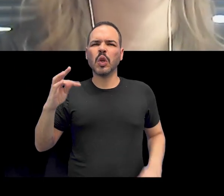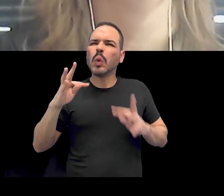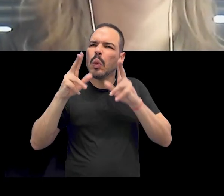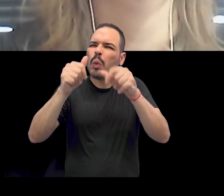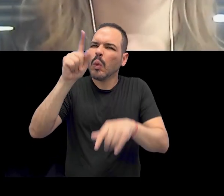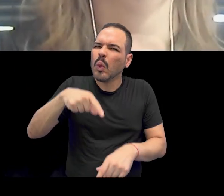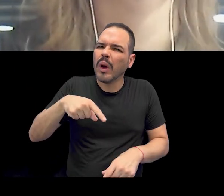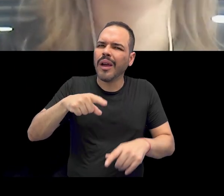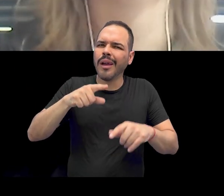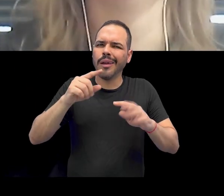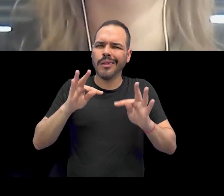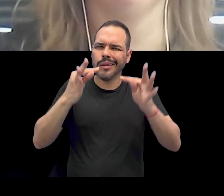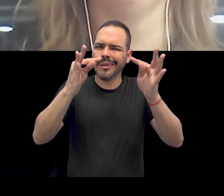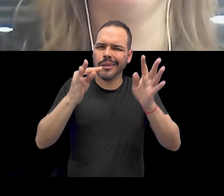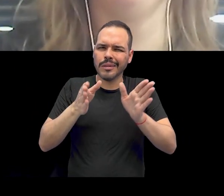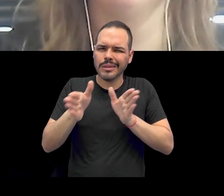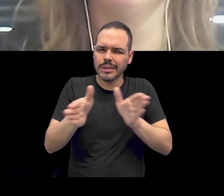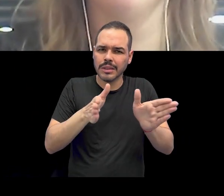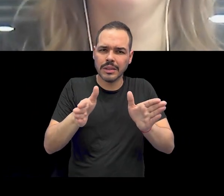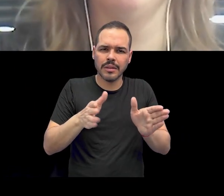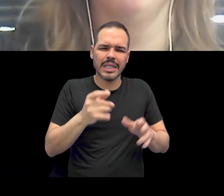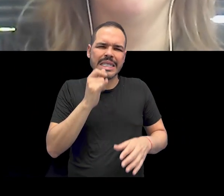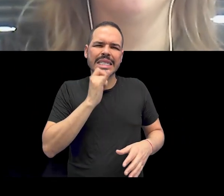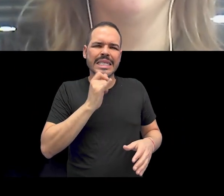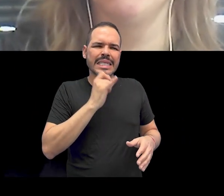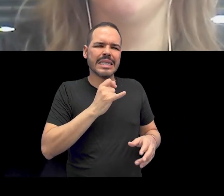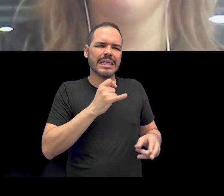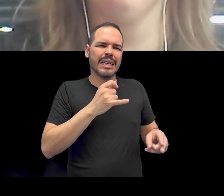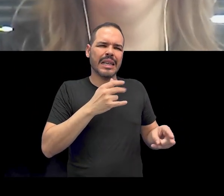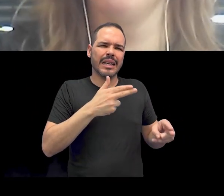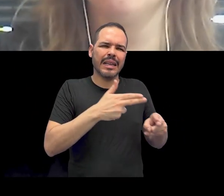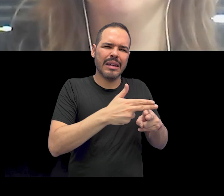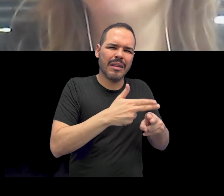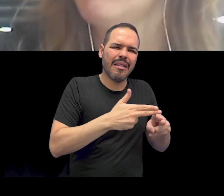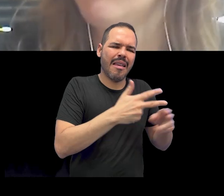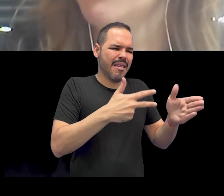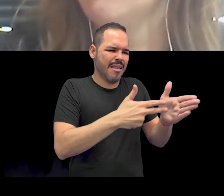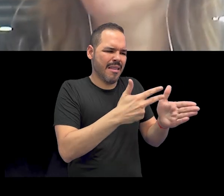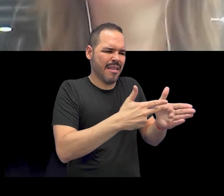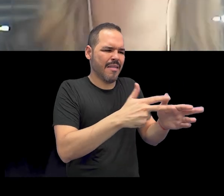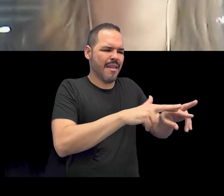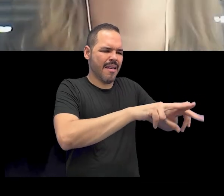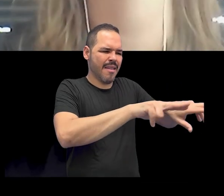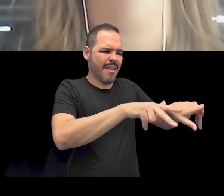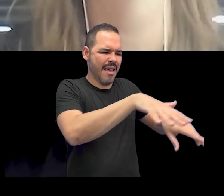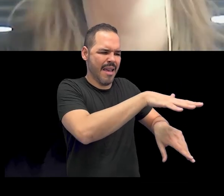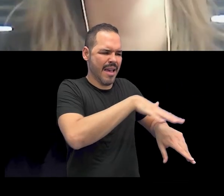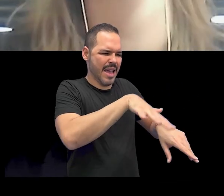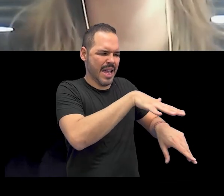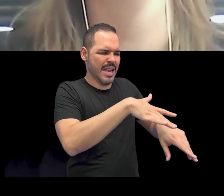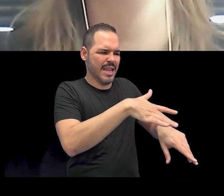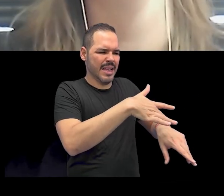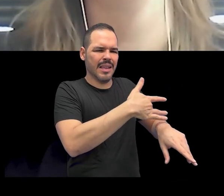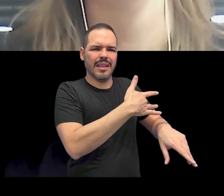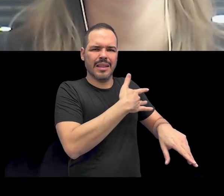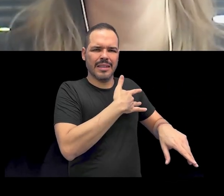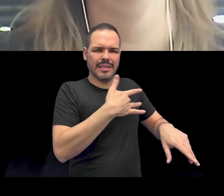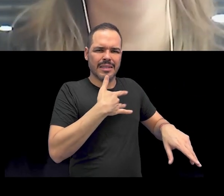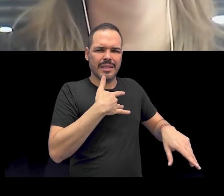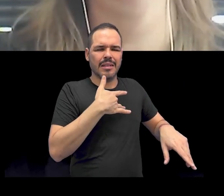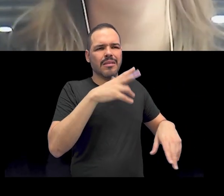né? O próprio software educacional, o computador, notebook que teu estudante com deficiência